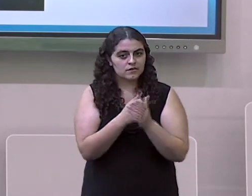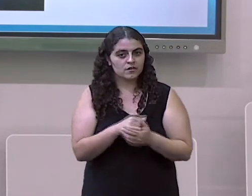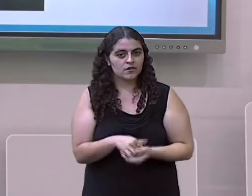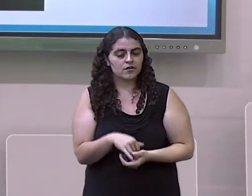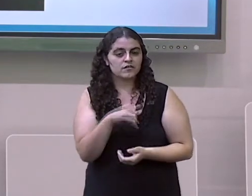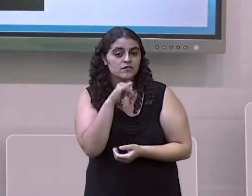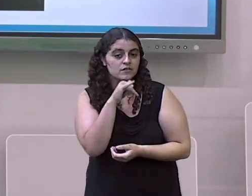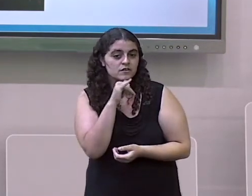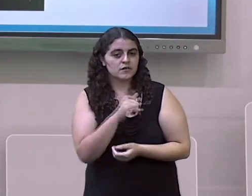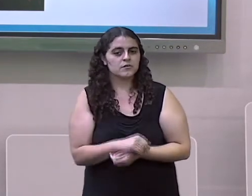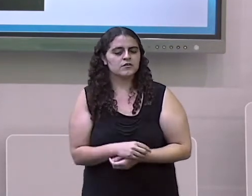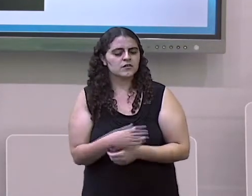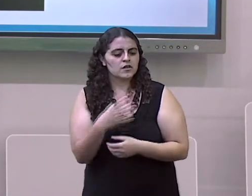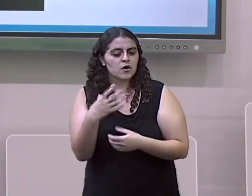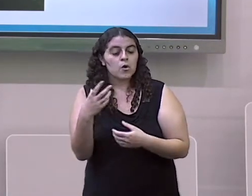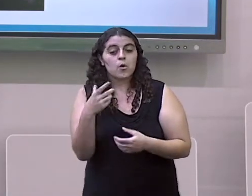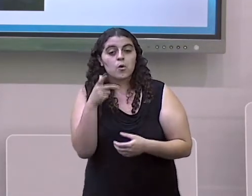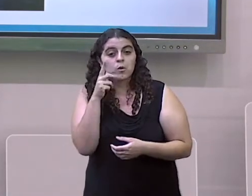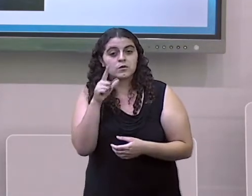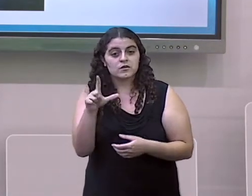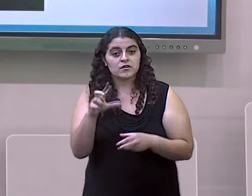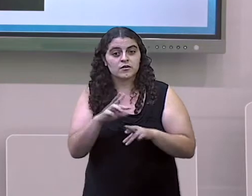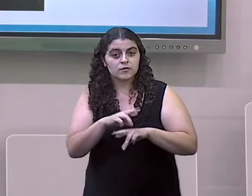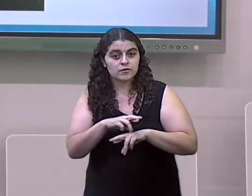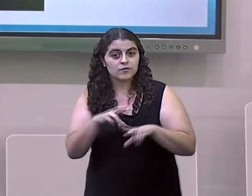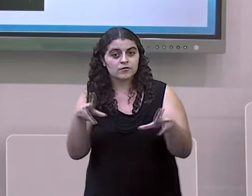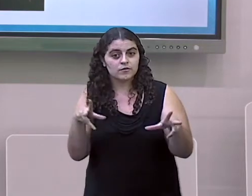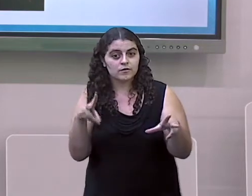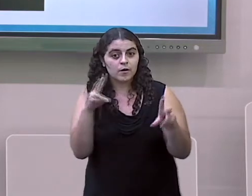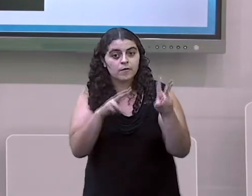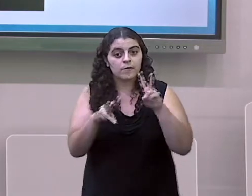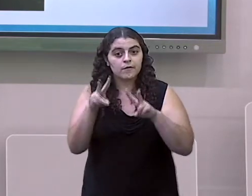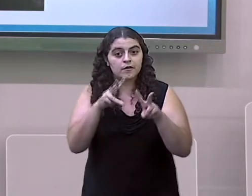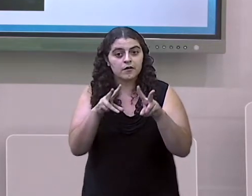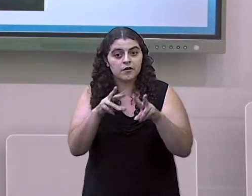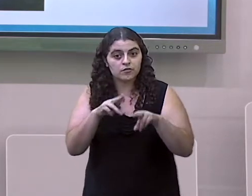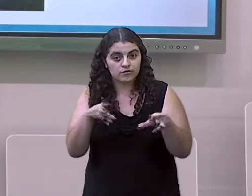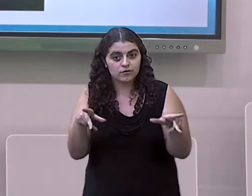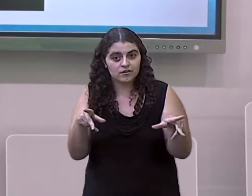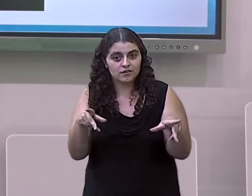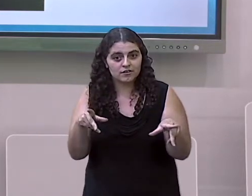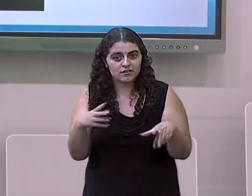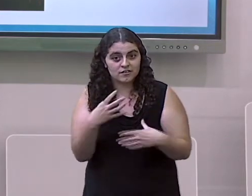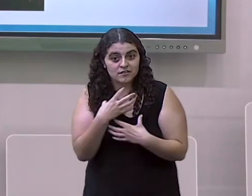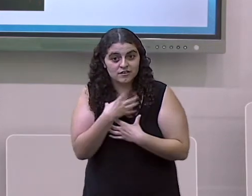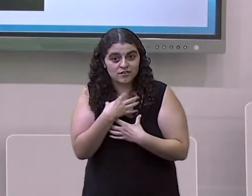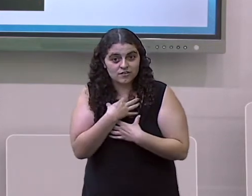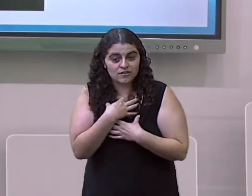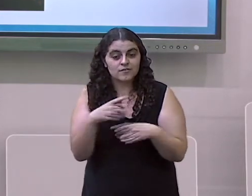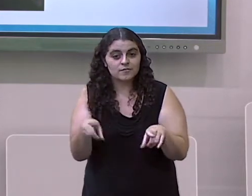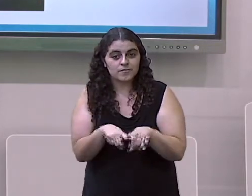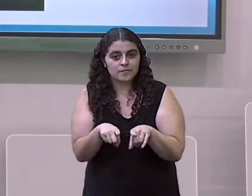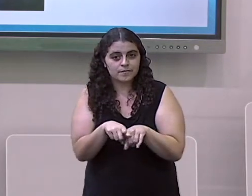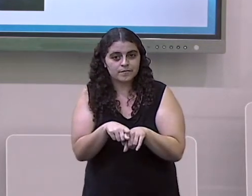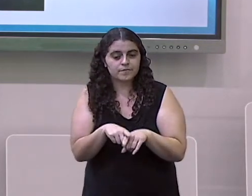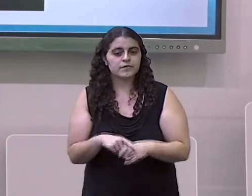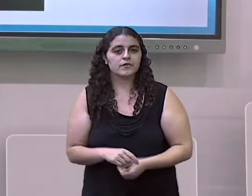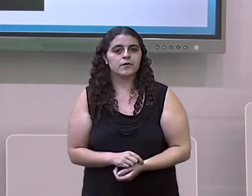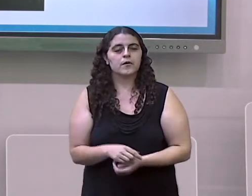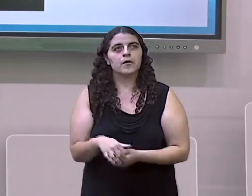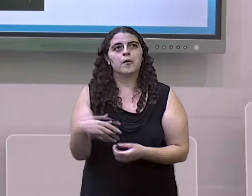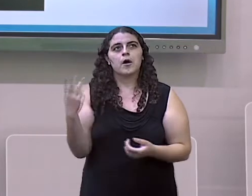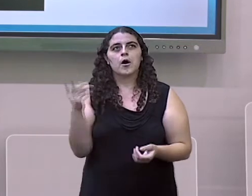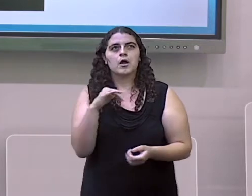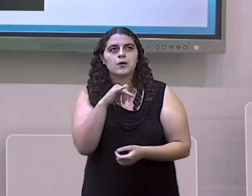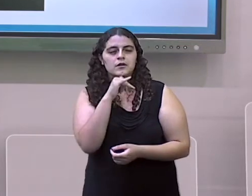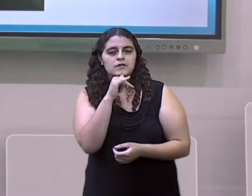também podemos sentir. Novamente, né, a gente podemos colocar aqui uma situação de uma pessoa que tem alguma deficiência, por